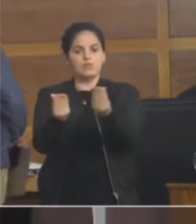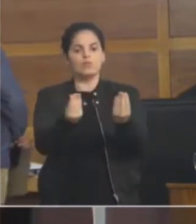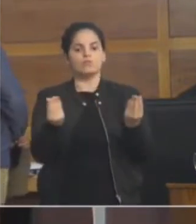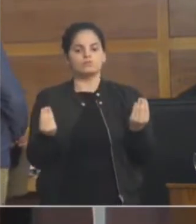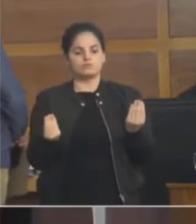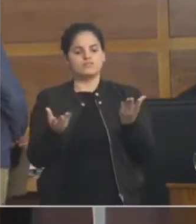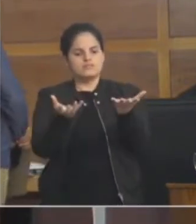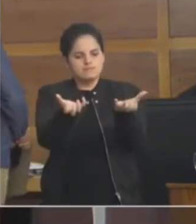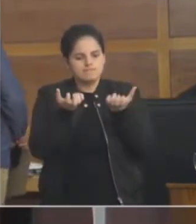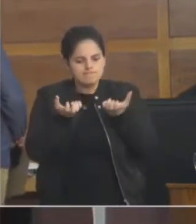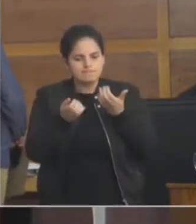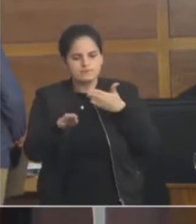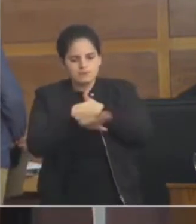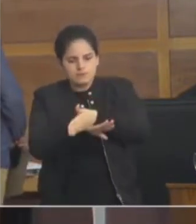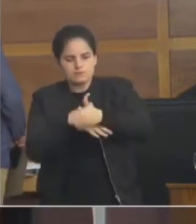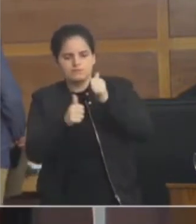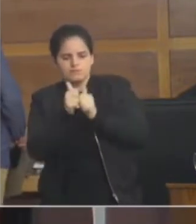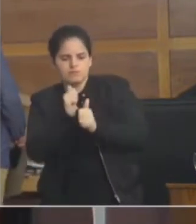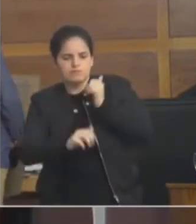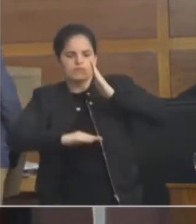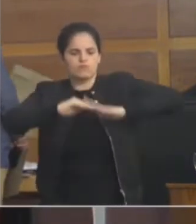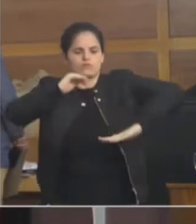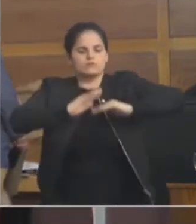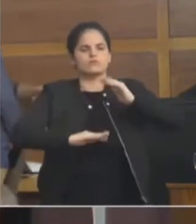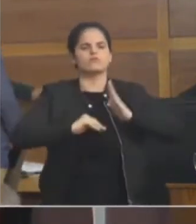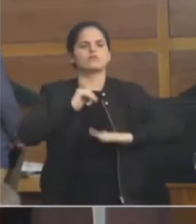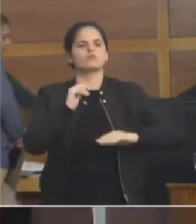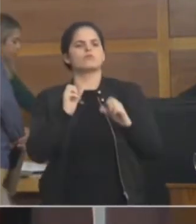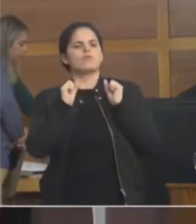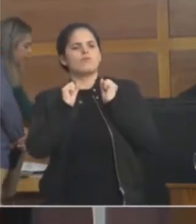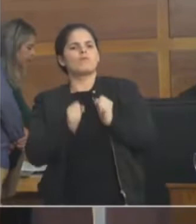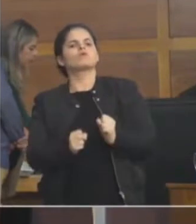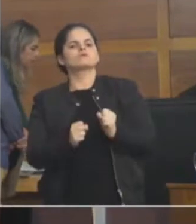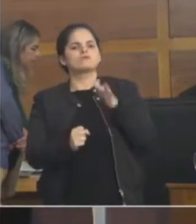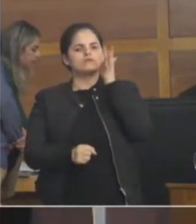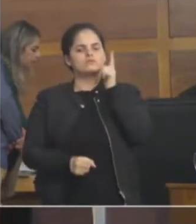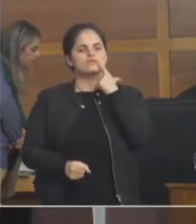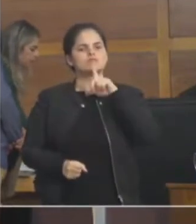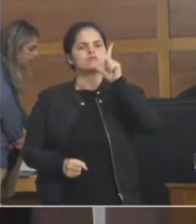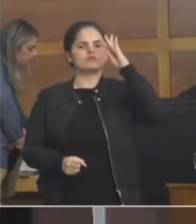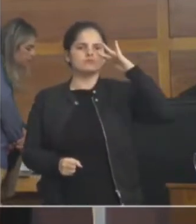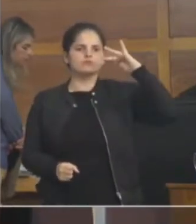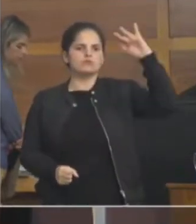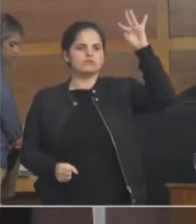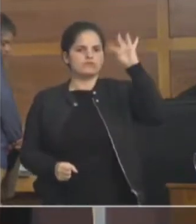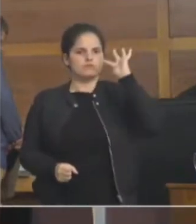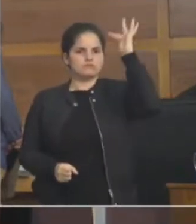querem ser um atleta profissional possam também realizar esse sonho